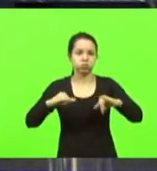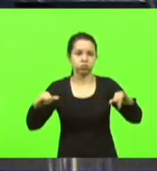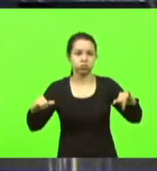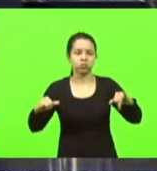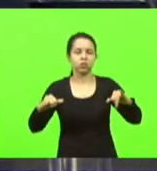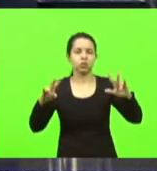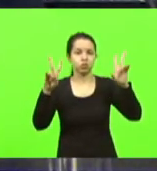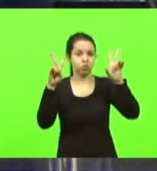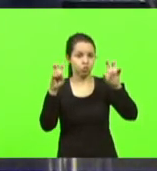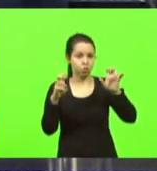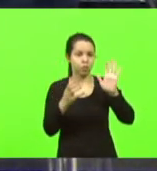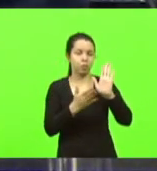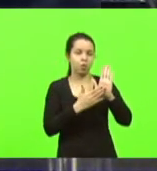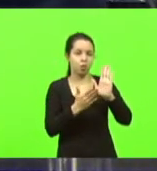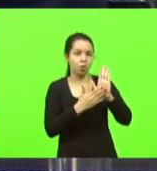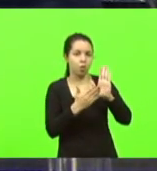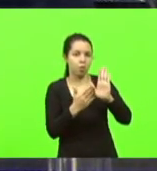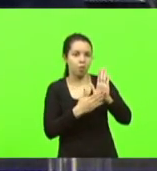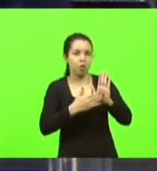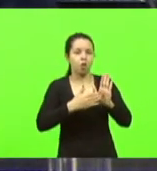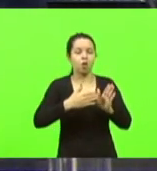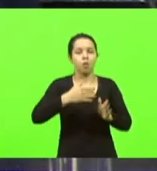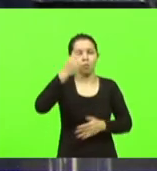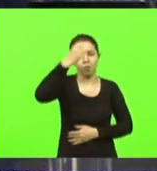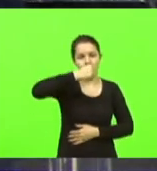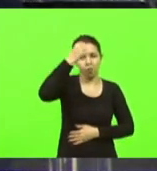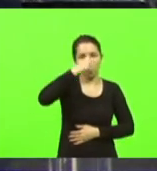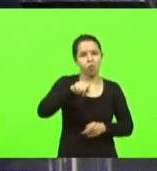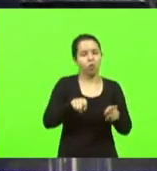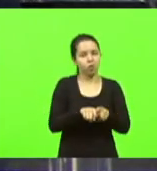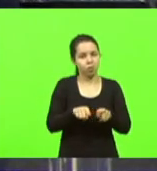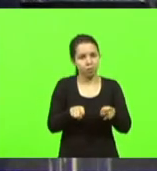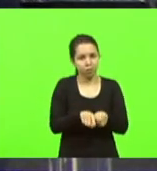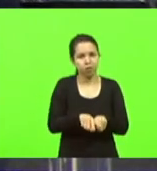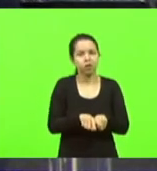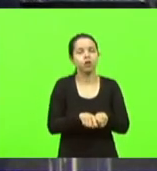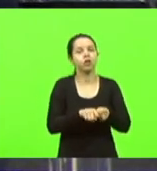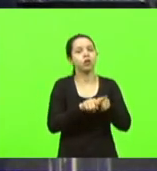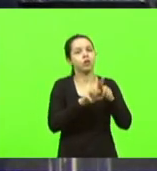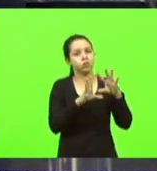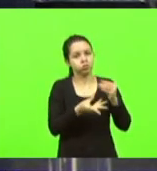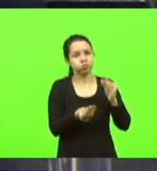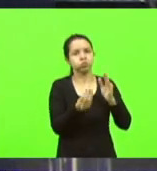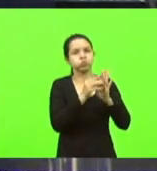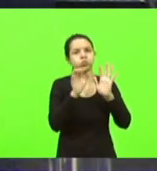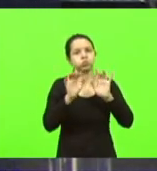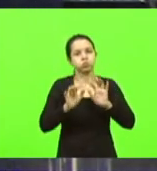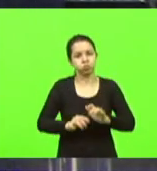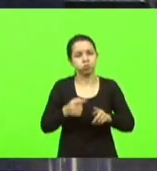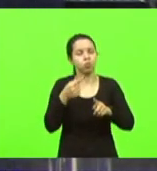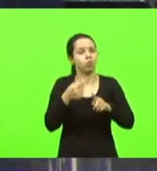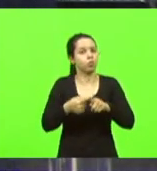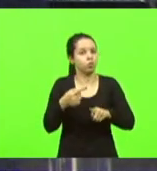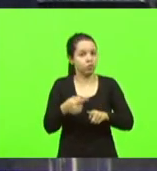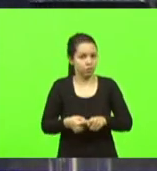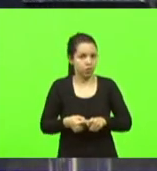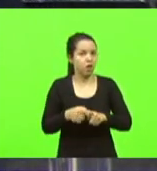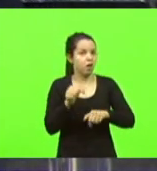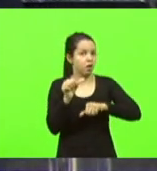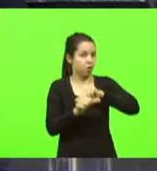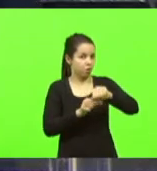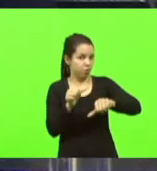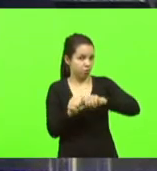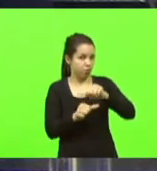essa proposta do deputado Maurício Della que o subscrito também por conta que esta reforma